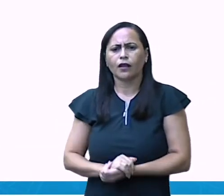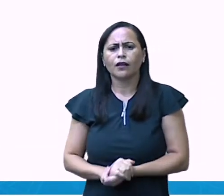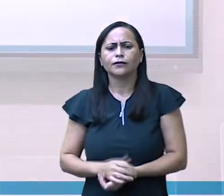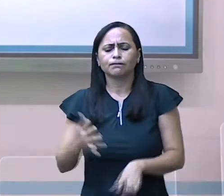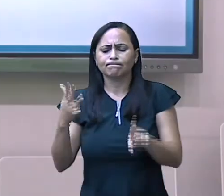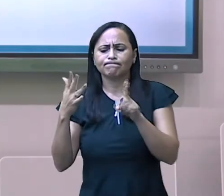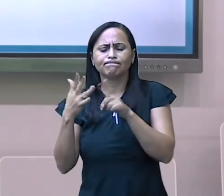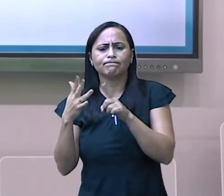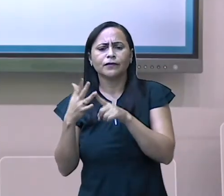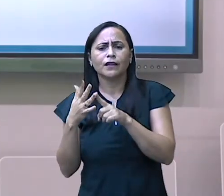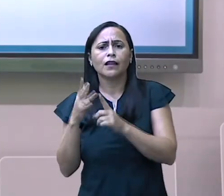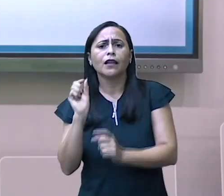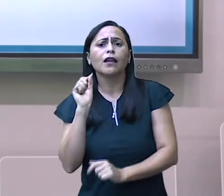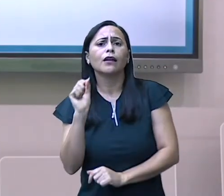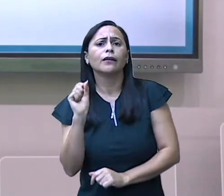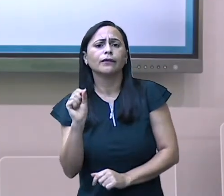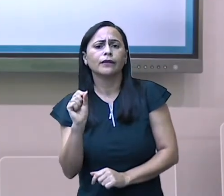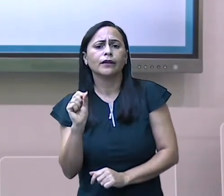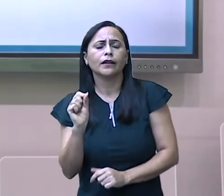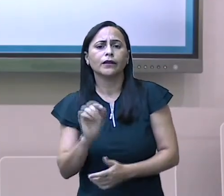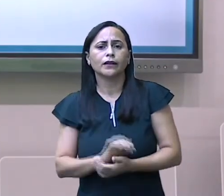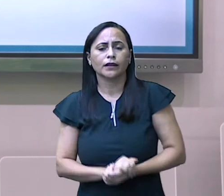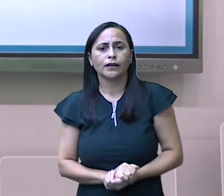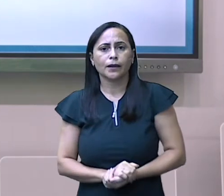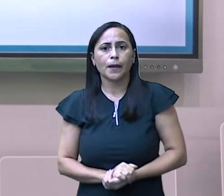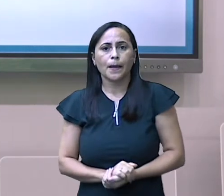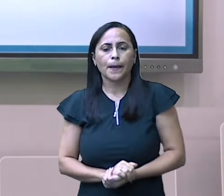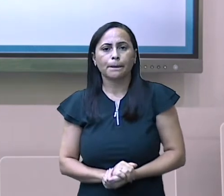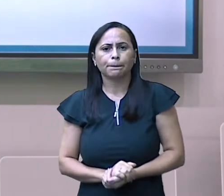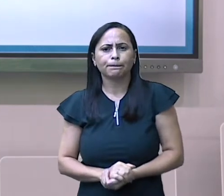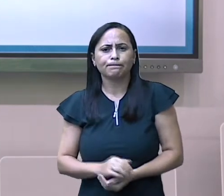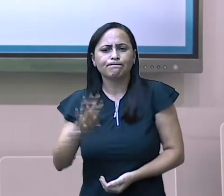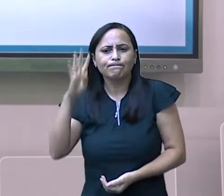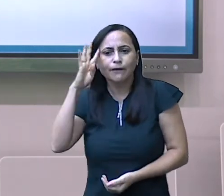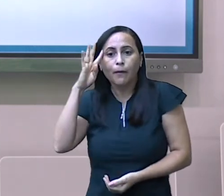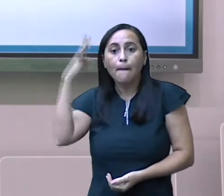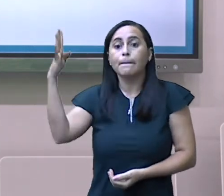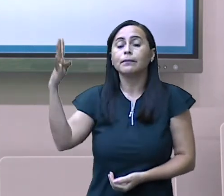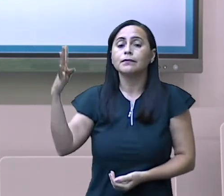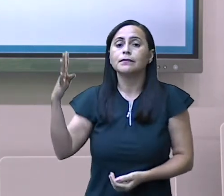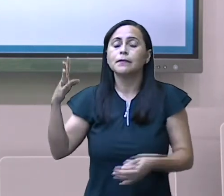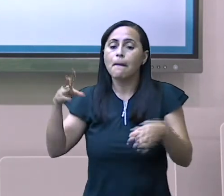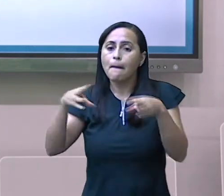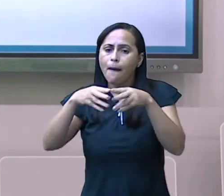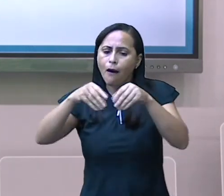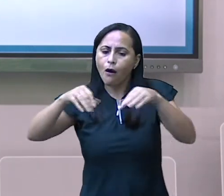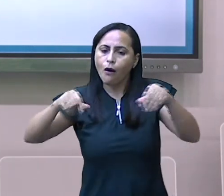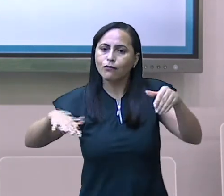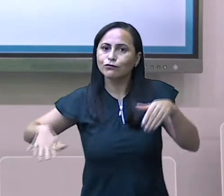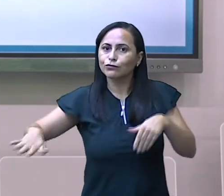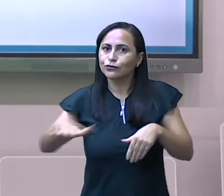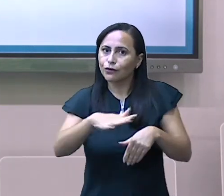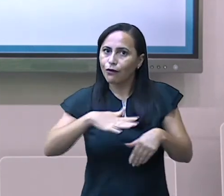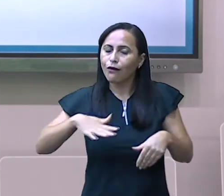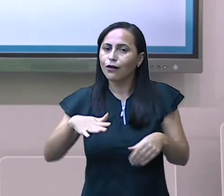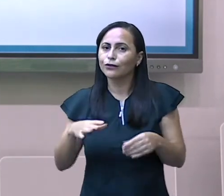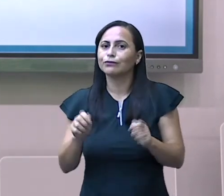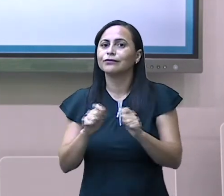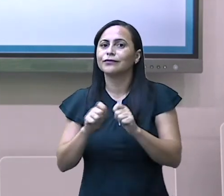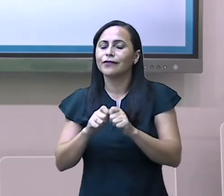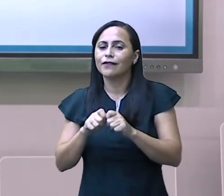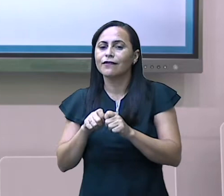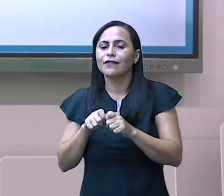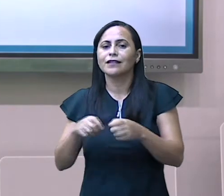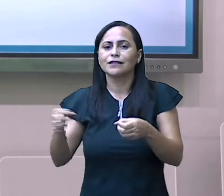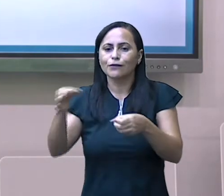O solo umífero, ele é o principal solo para a agricultura. Sim. Então,